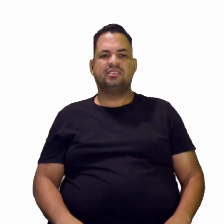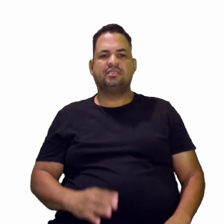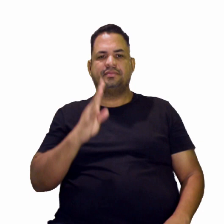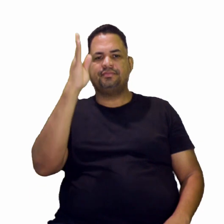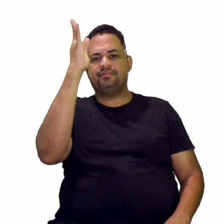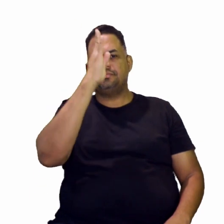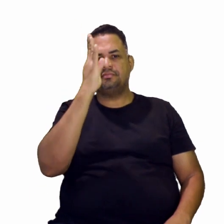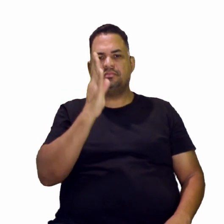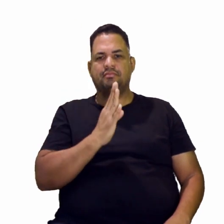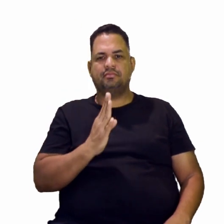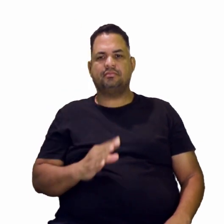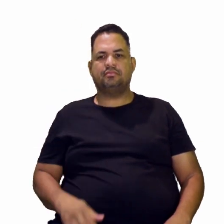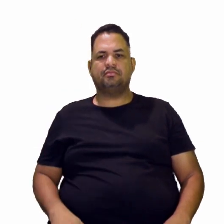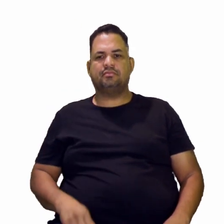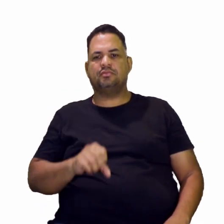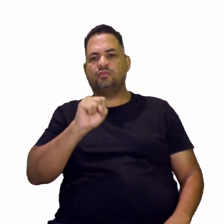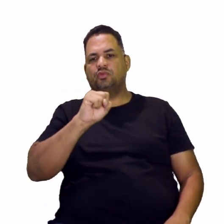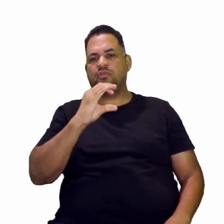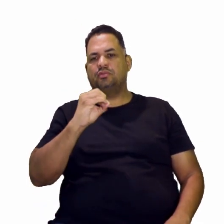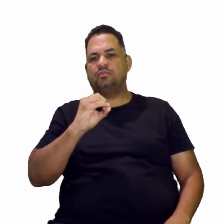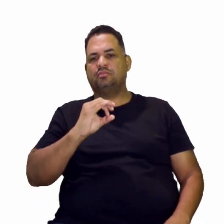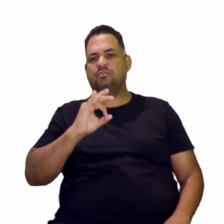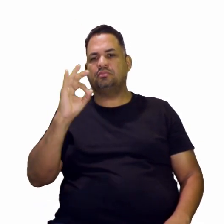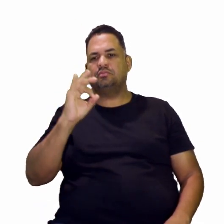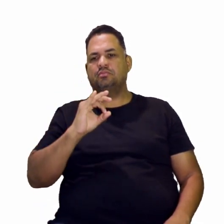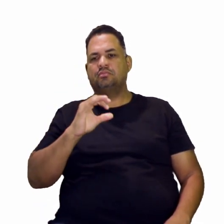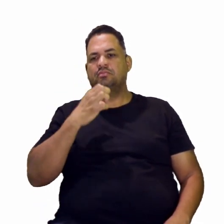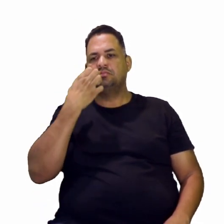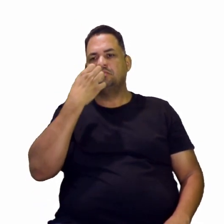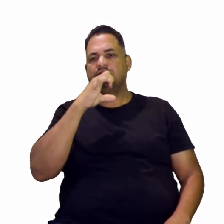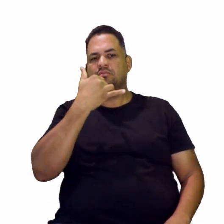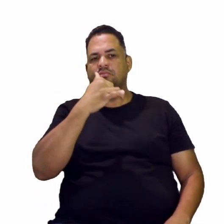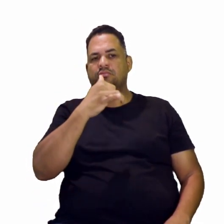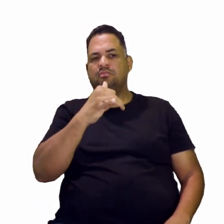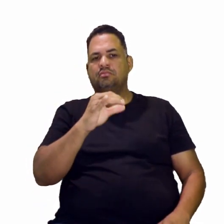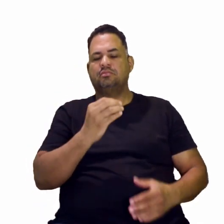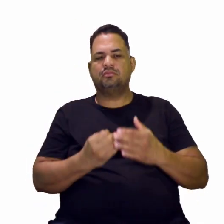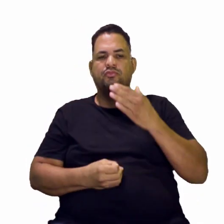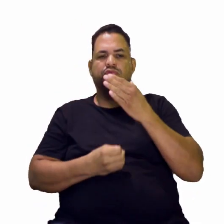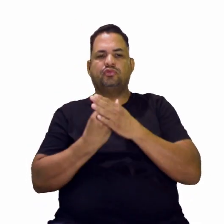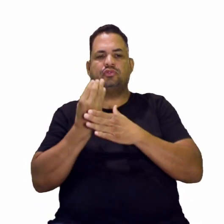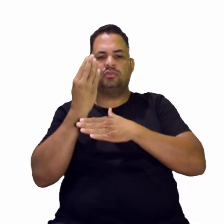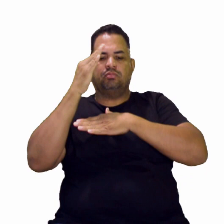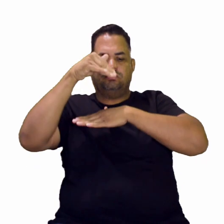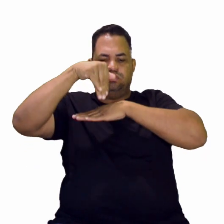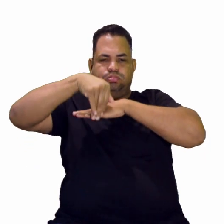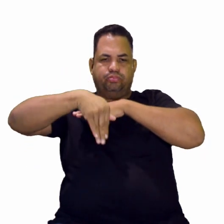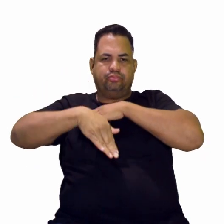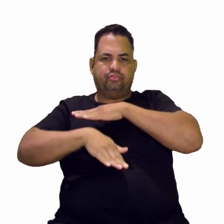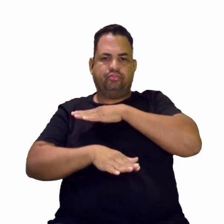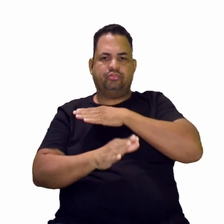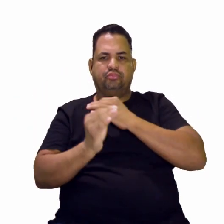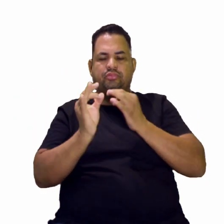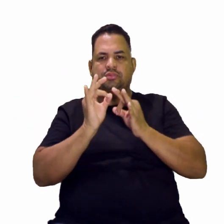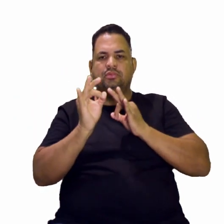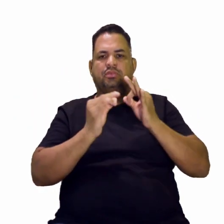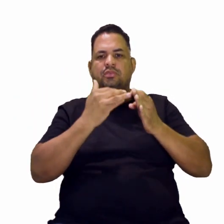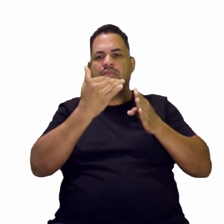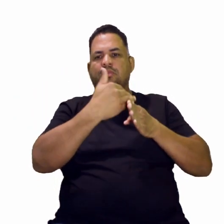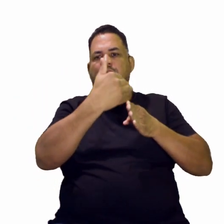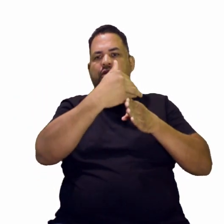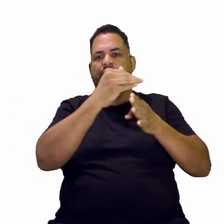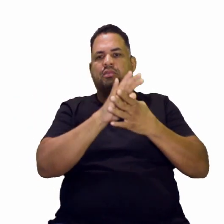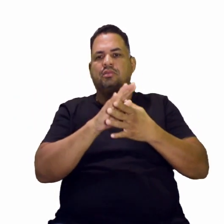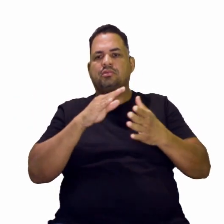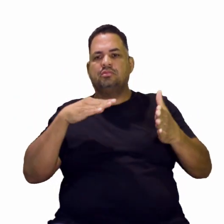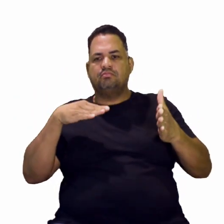No Brasil, cerca de 80% da energia elétrica advém de hidrelétricas, cuja construção implica